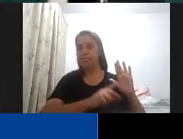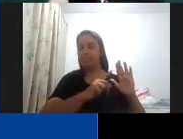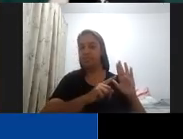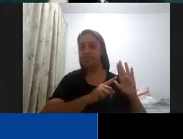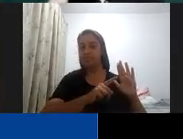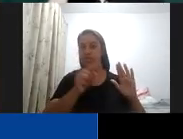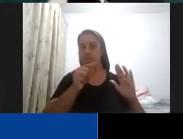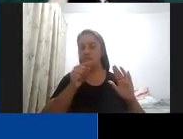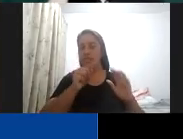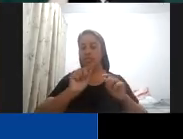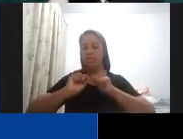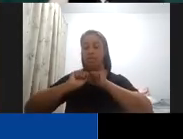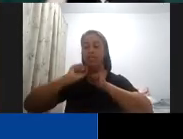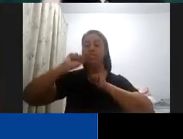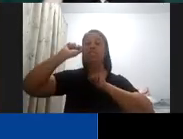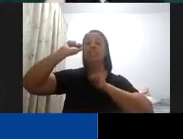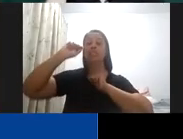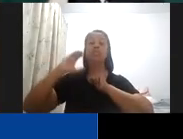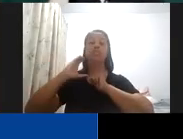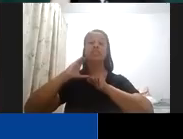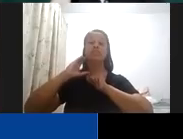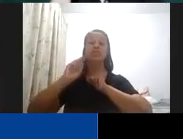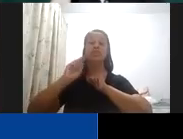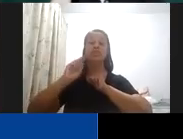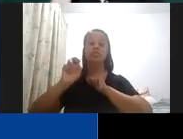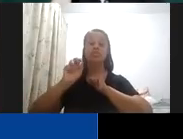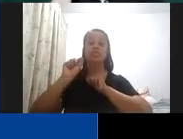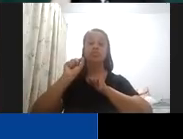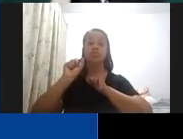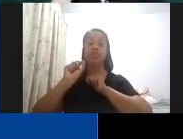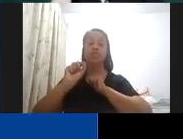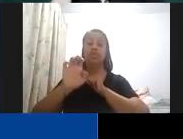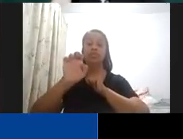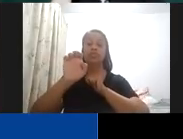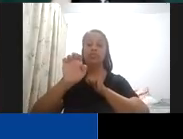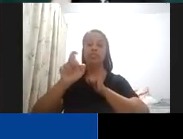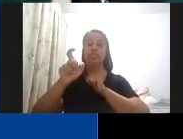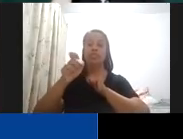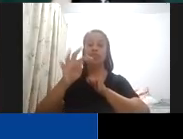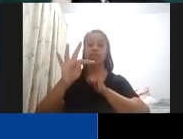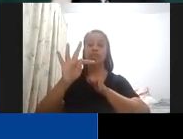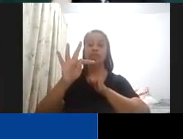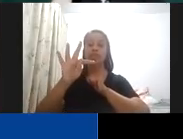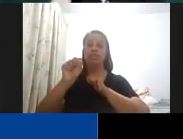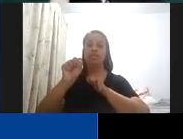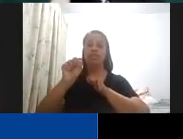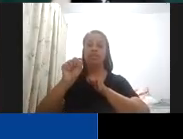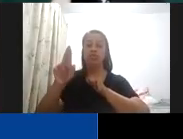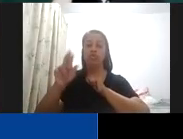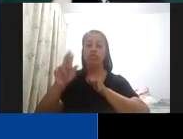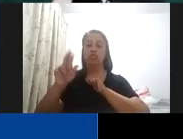da cervical. Eu estou usando os meus extensores. Eu estou fortalecendo meus músculos extensores. Estou tirando esse padrão